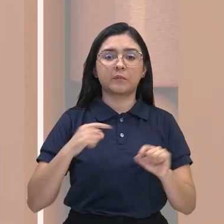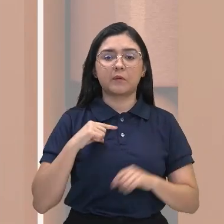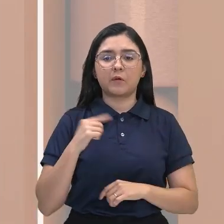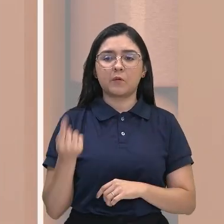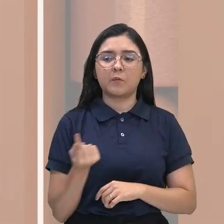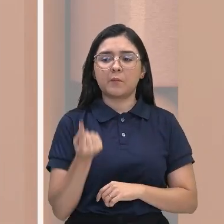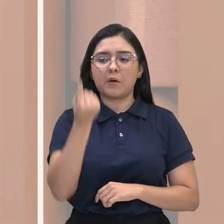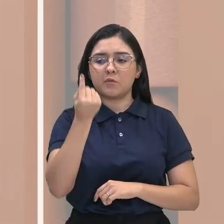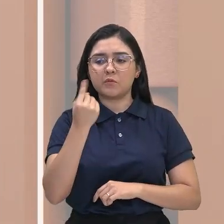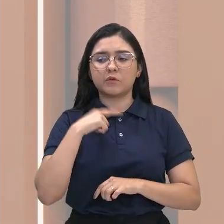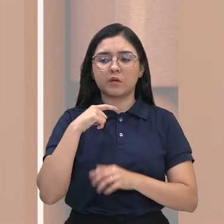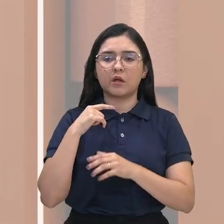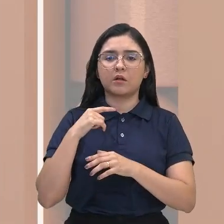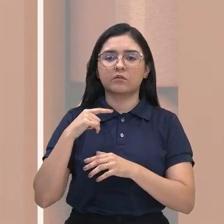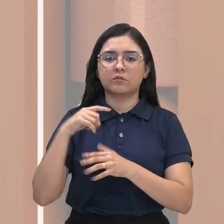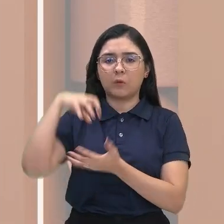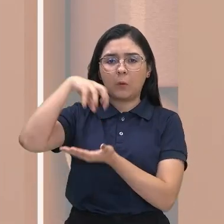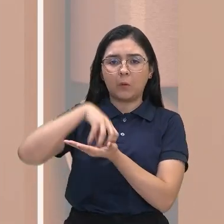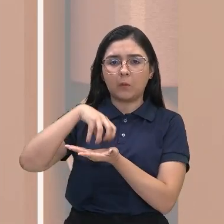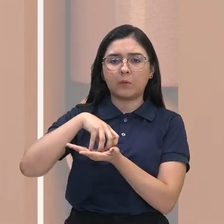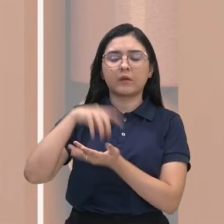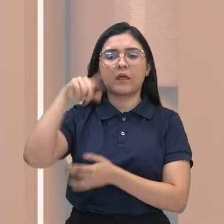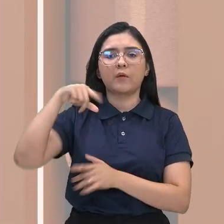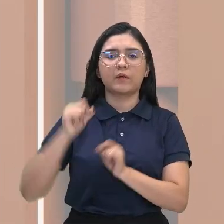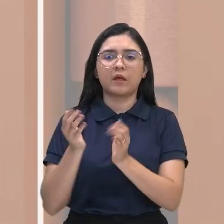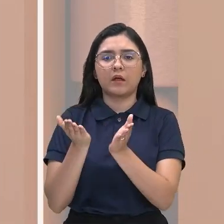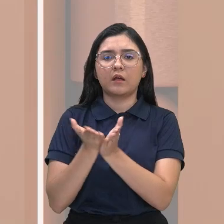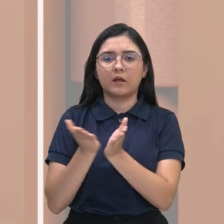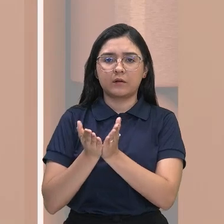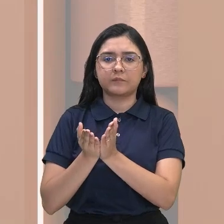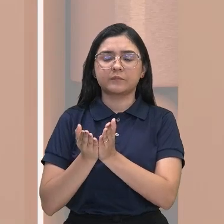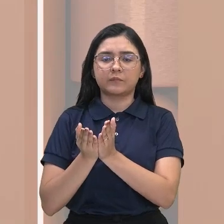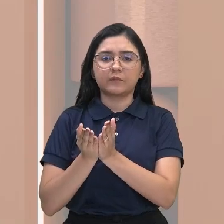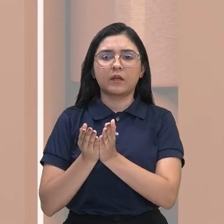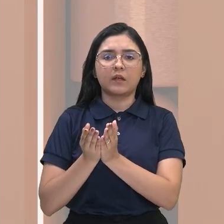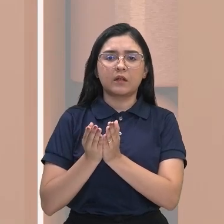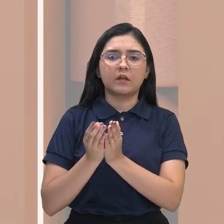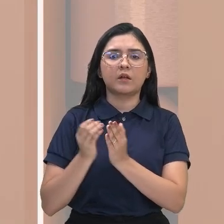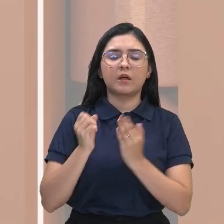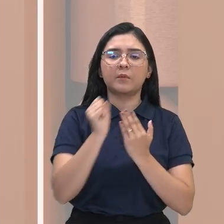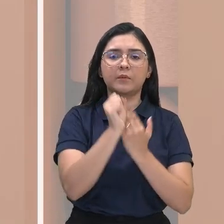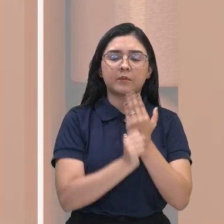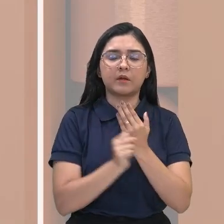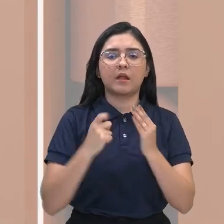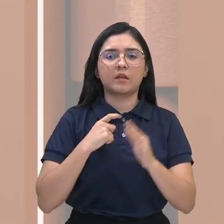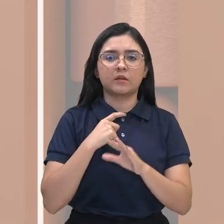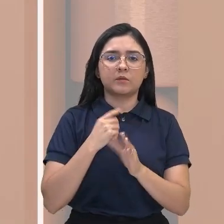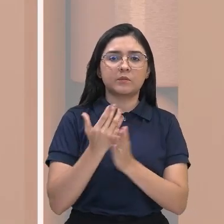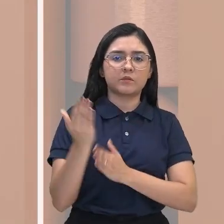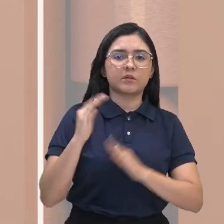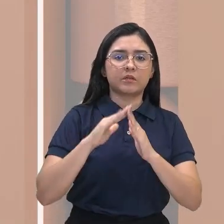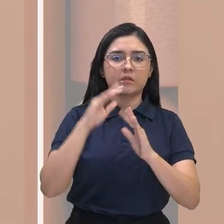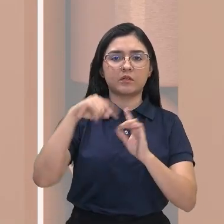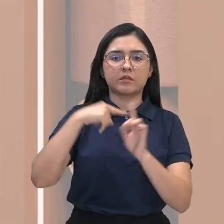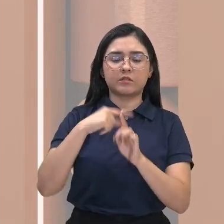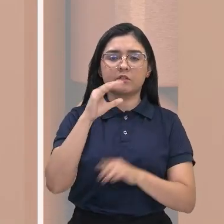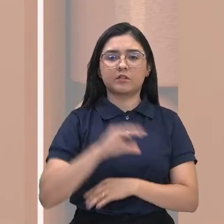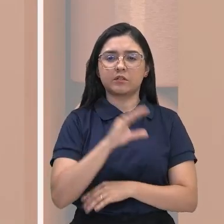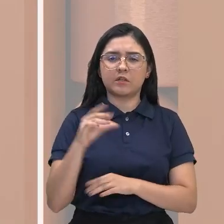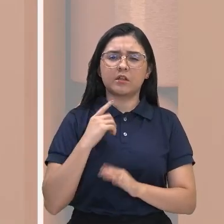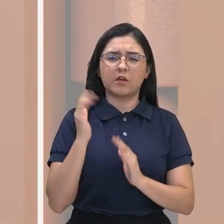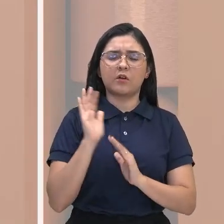única instituição, por assim dizer, que era justamente a Igreja Católica até ali o final do